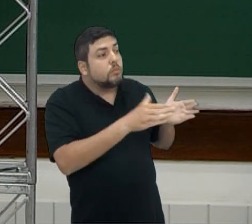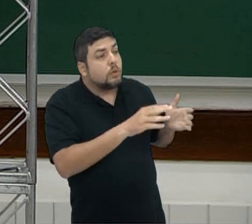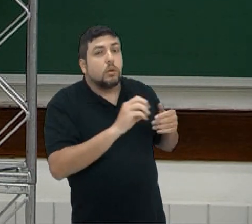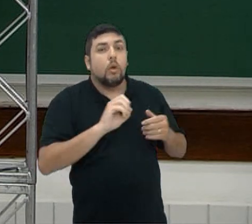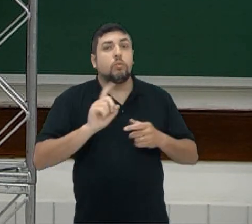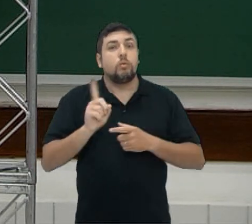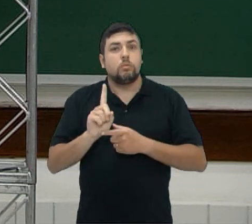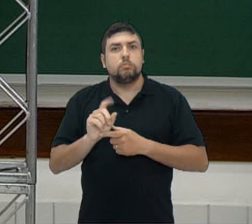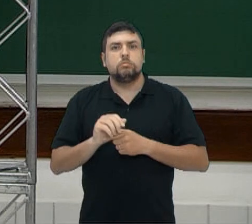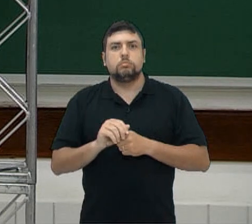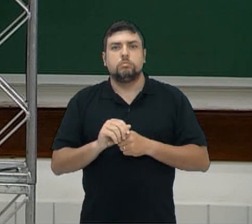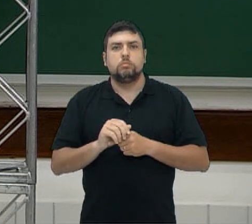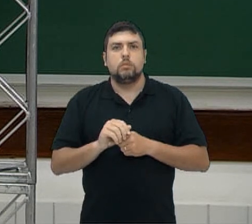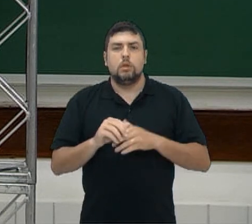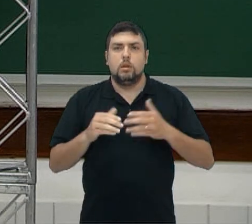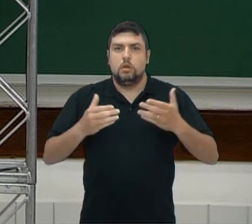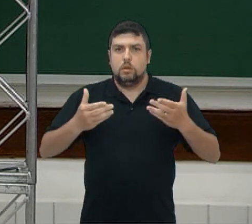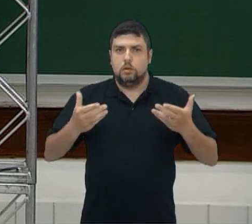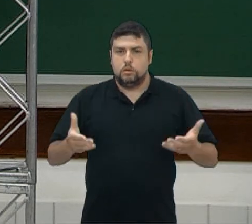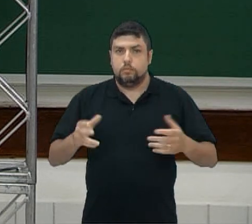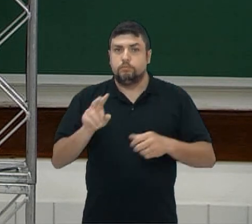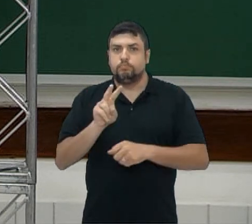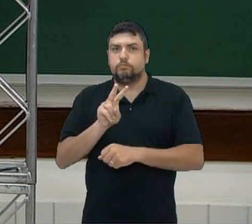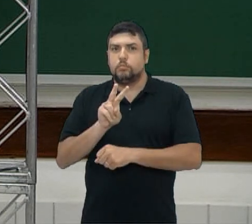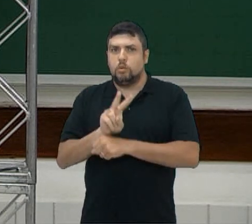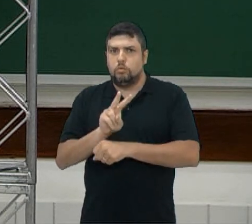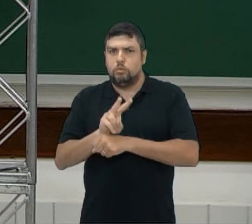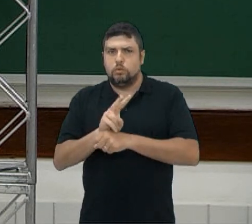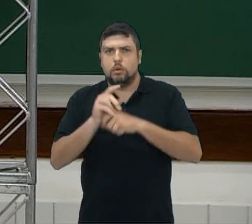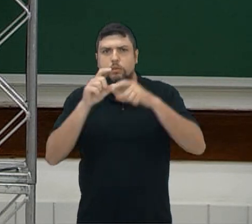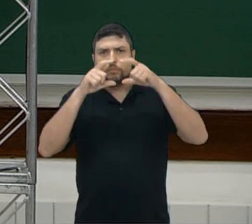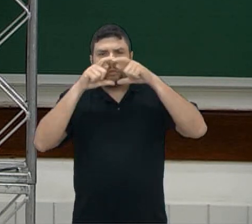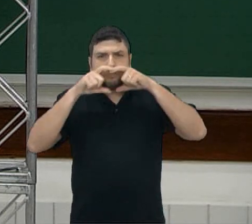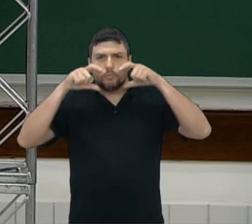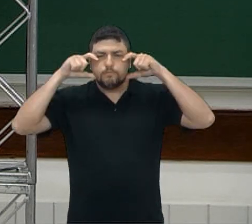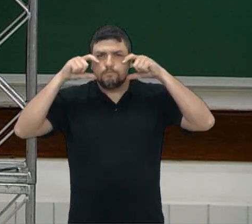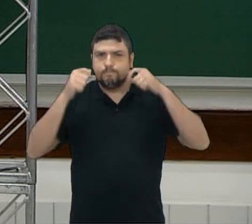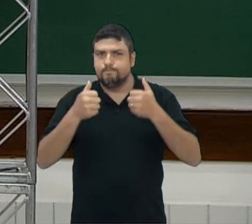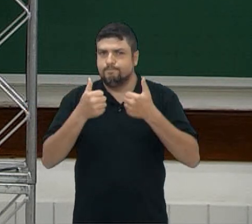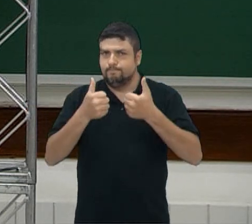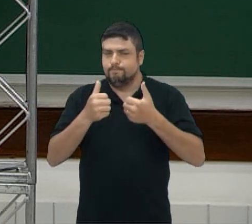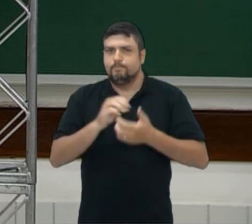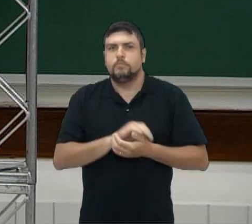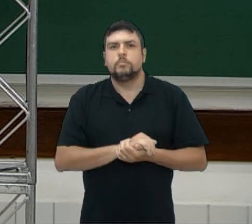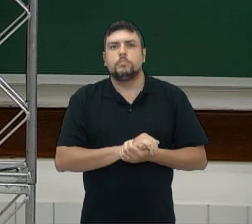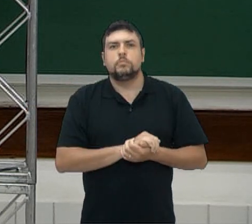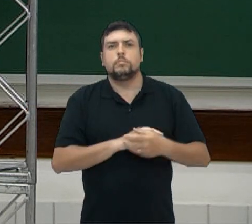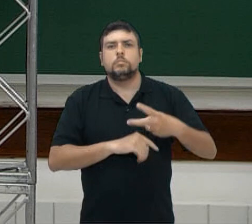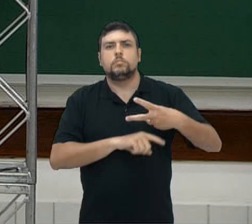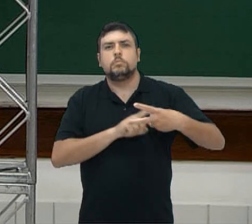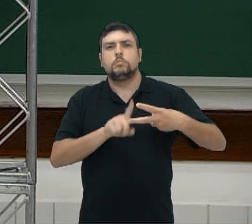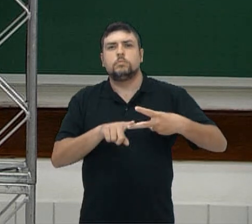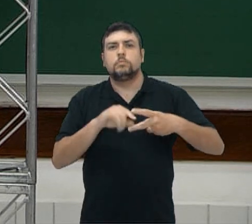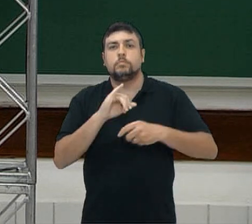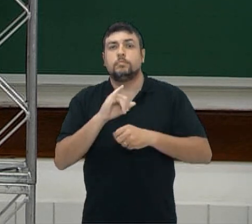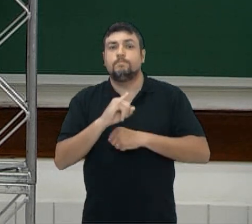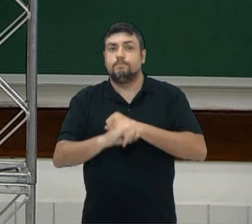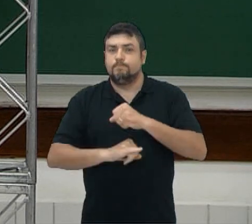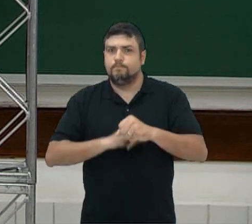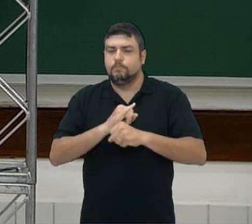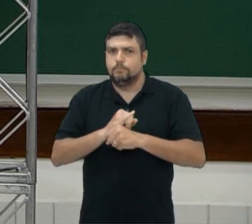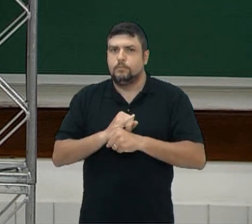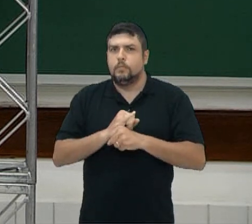Só tomem todos os cuidados, não esqueça da máscara, hein? E outro recadinho importante, se você